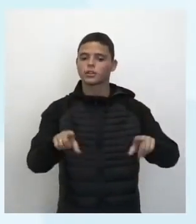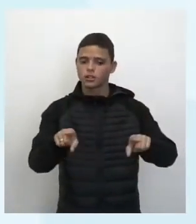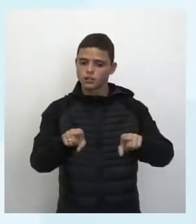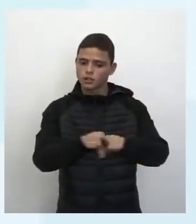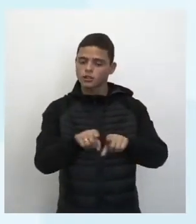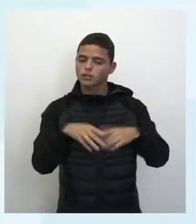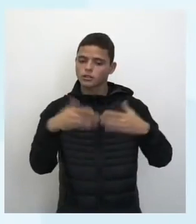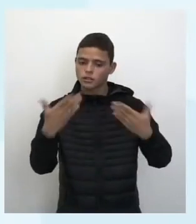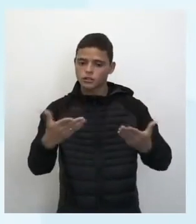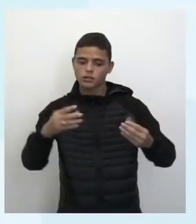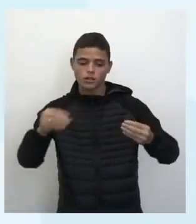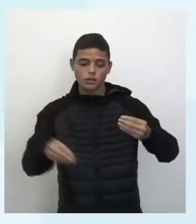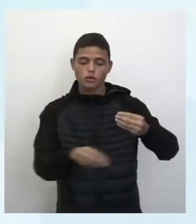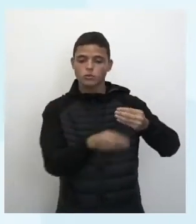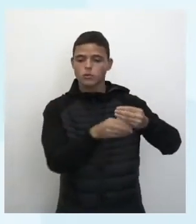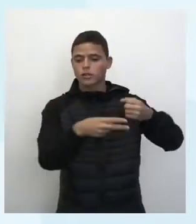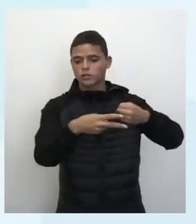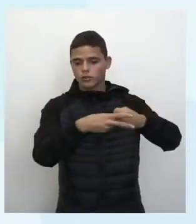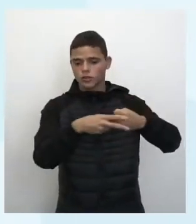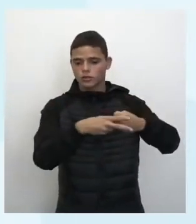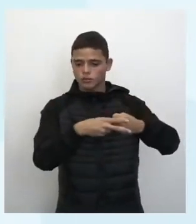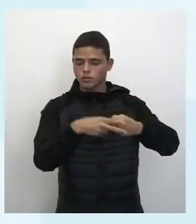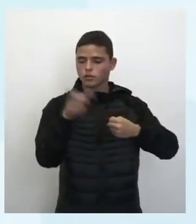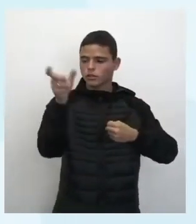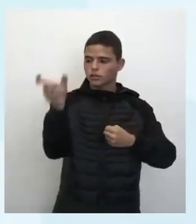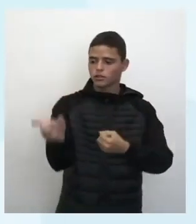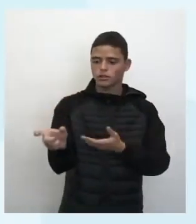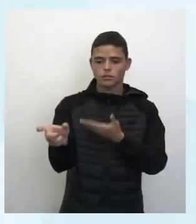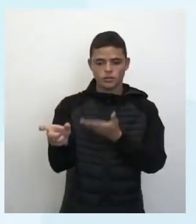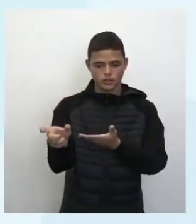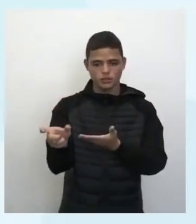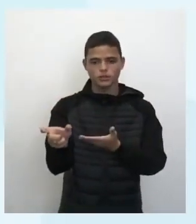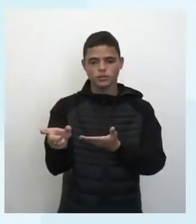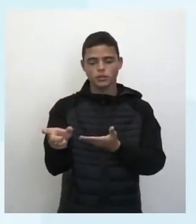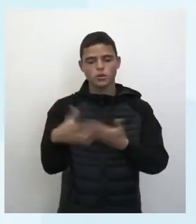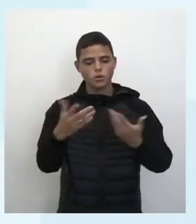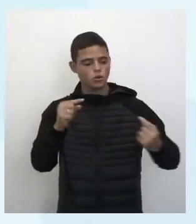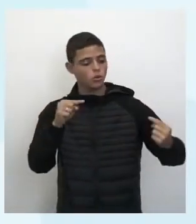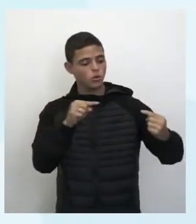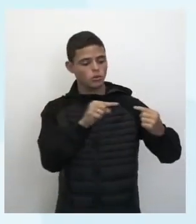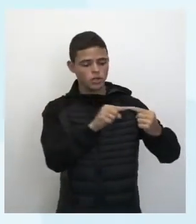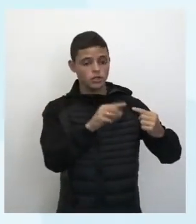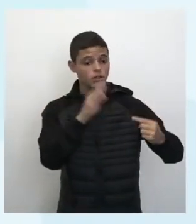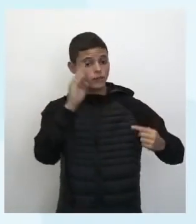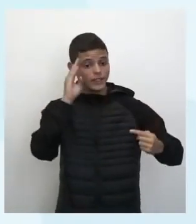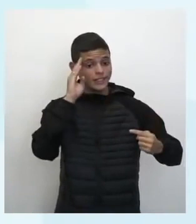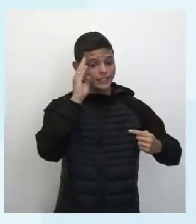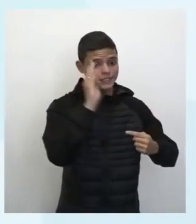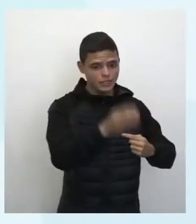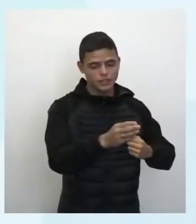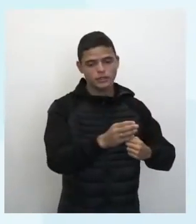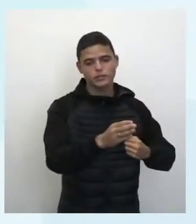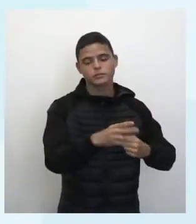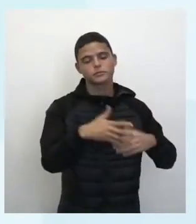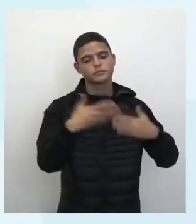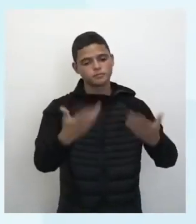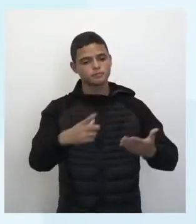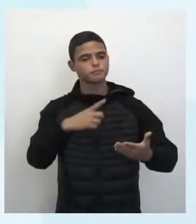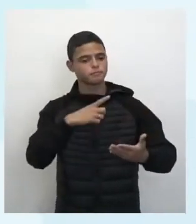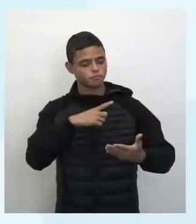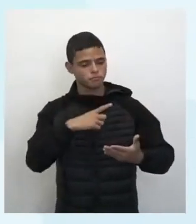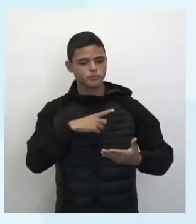se faz um complemento verbal que a gente chama de objeto. Nesse caso, objetiva direta, porque não existe preposição